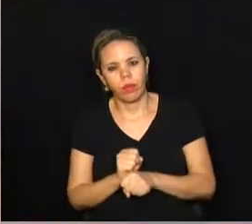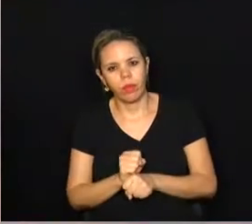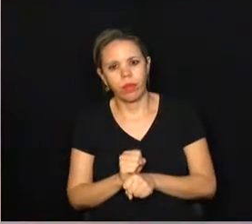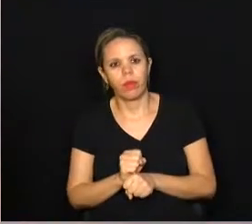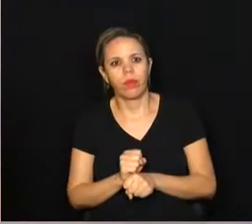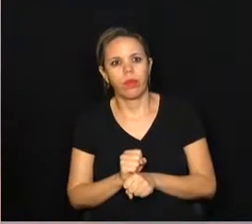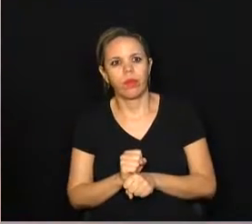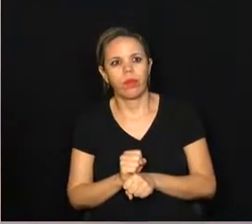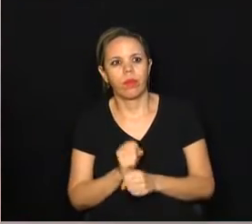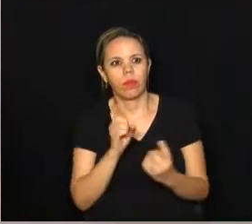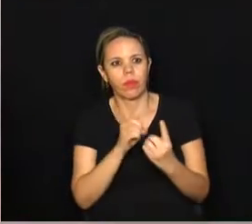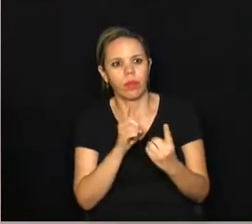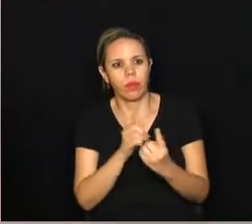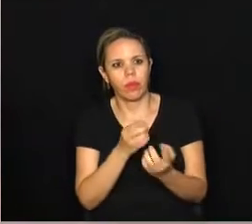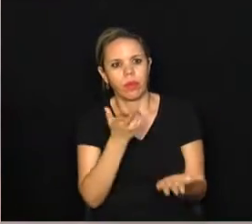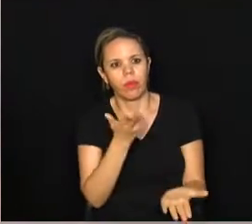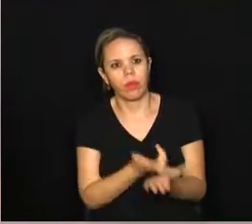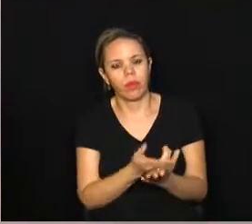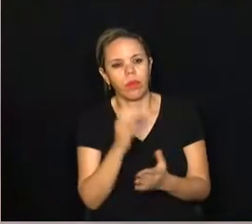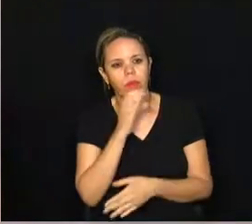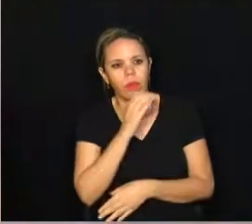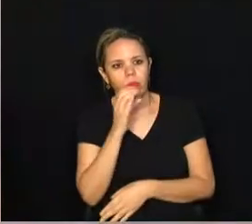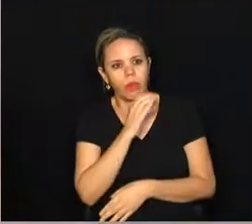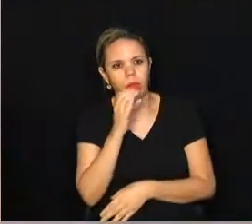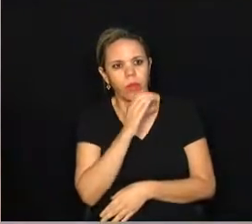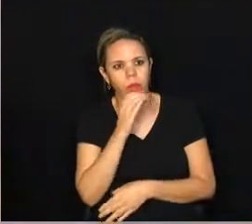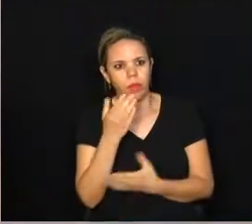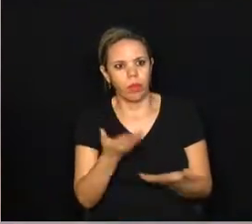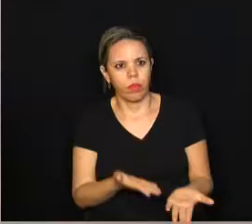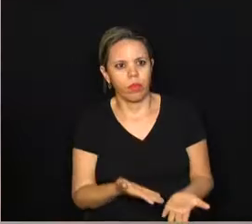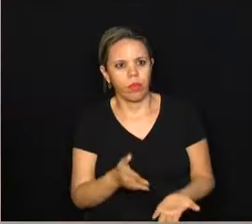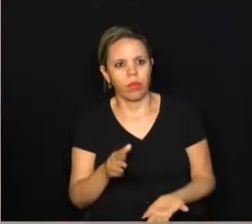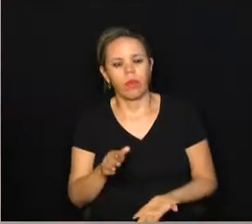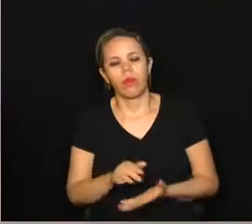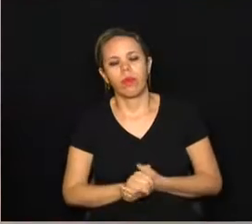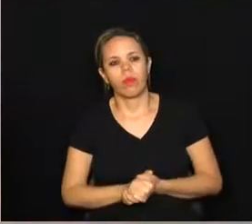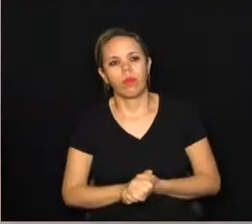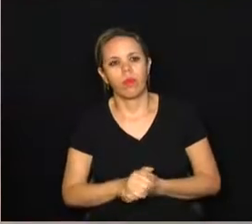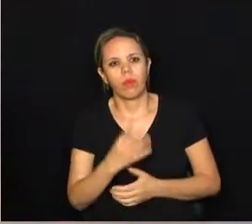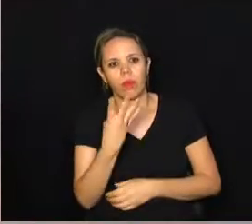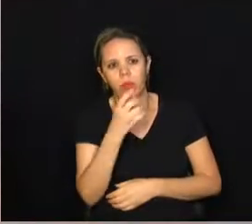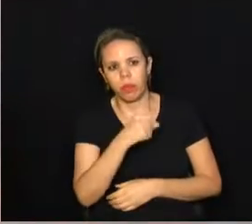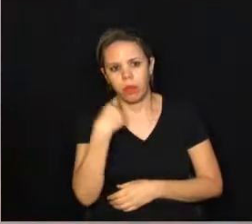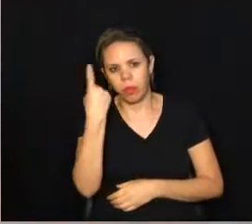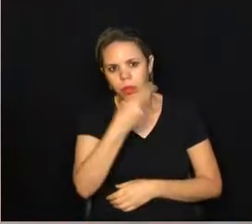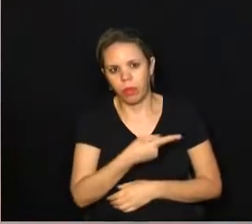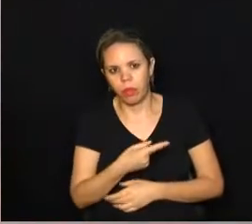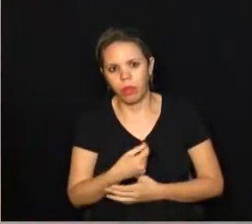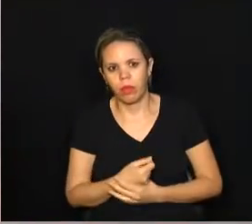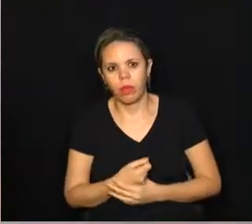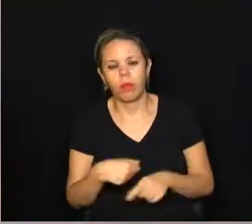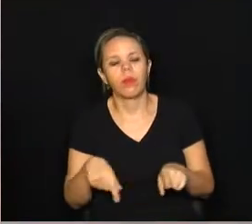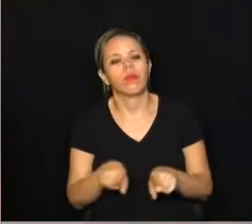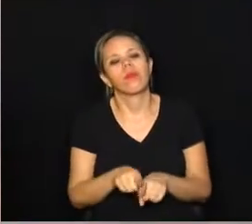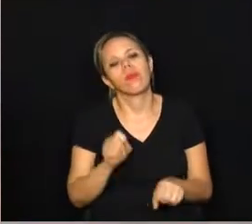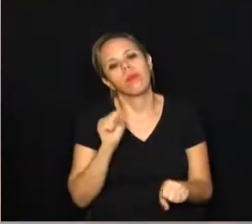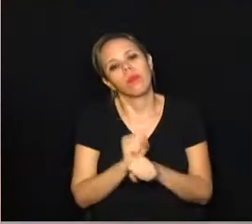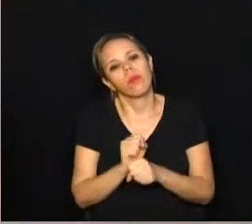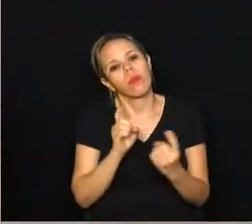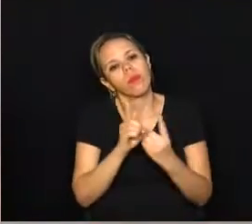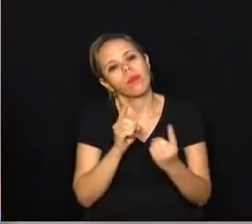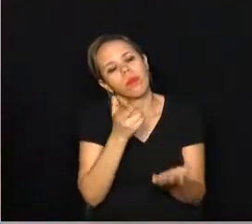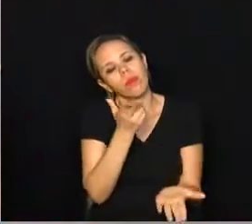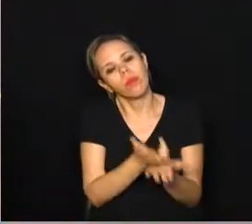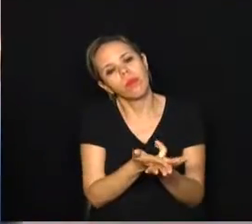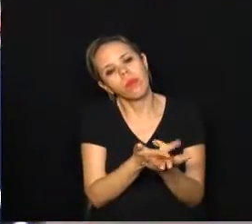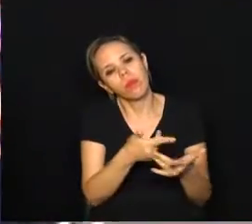encaminhamento de pacientes para a unidade de emergência referenciada, UPS, por 48 horas e a suspensão das